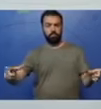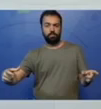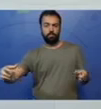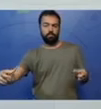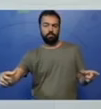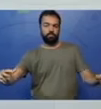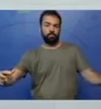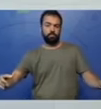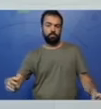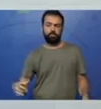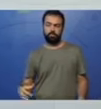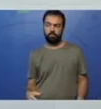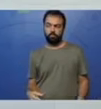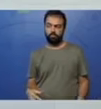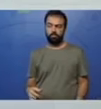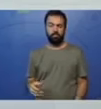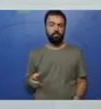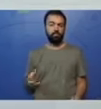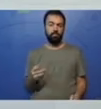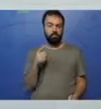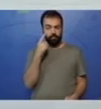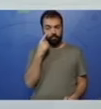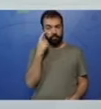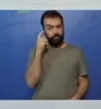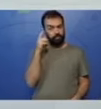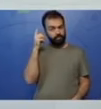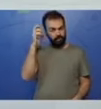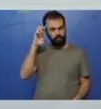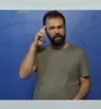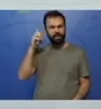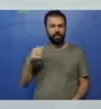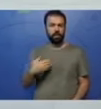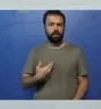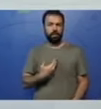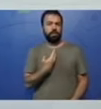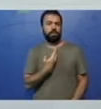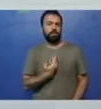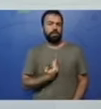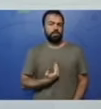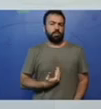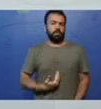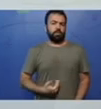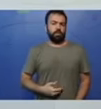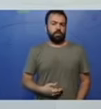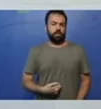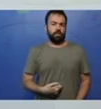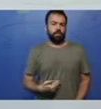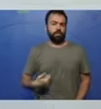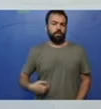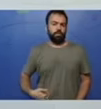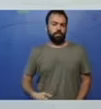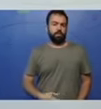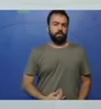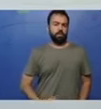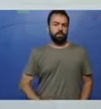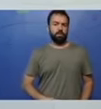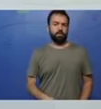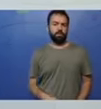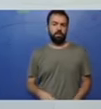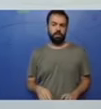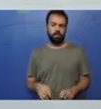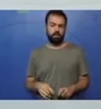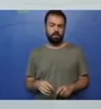sistema digestório humano e de um gato. Ambos terão boca, terão estômago, intestino, terão